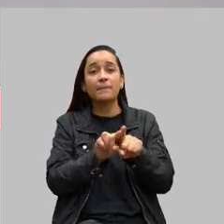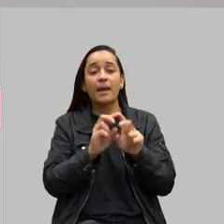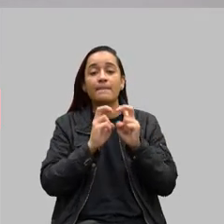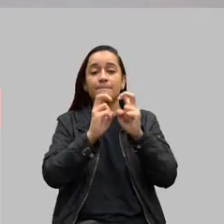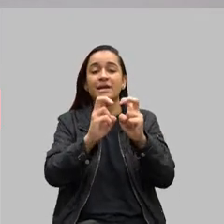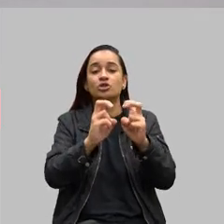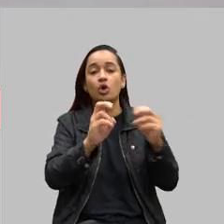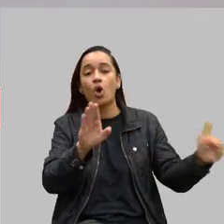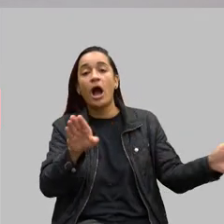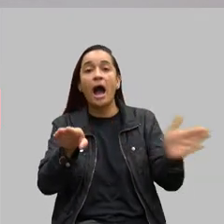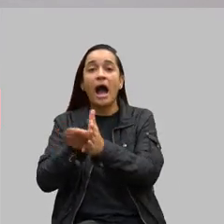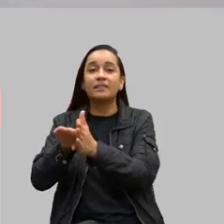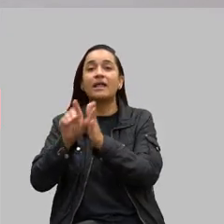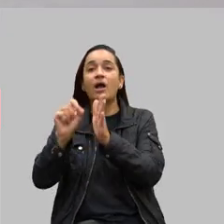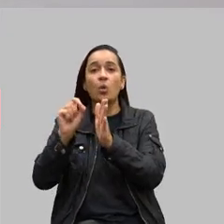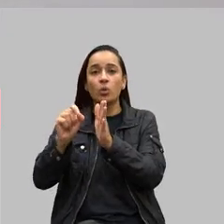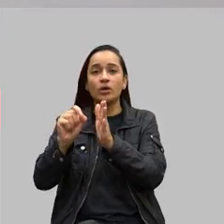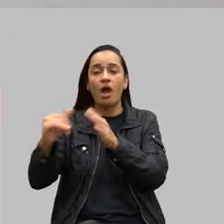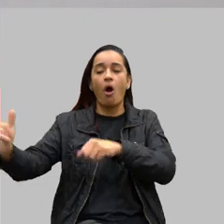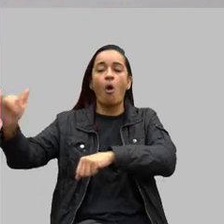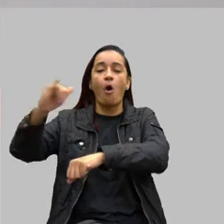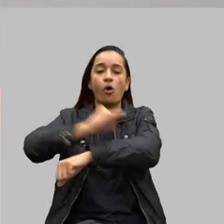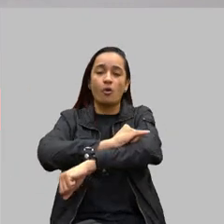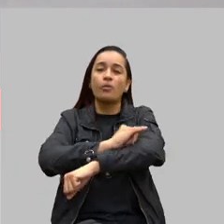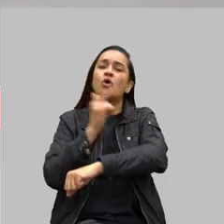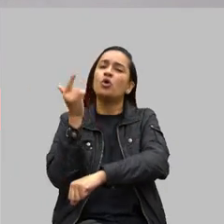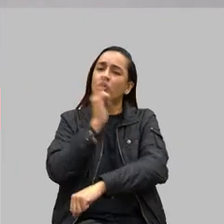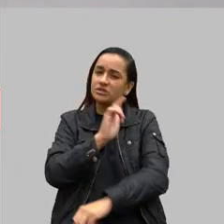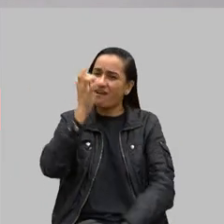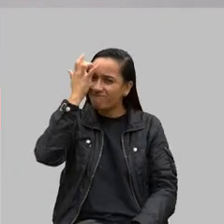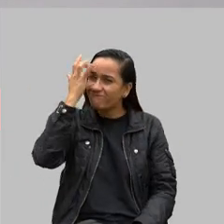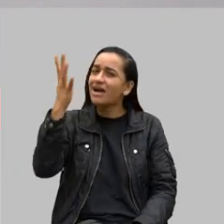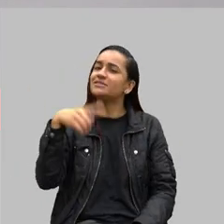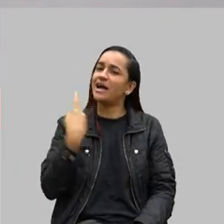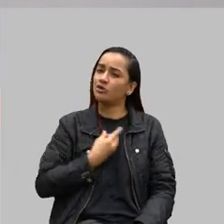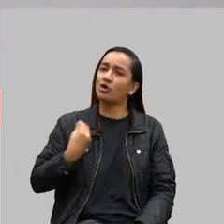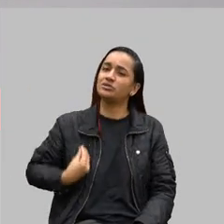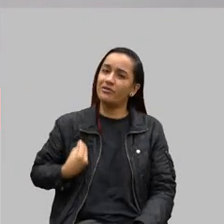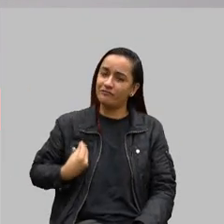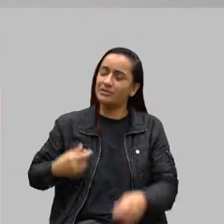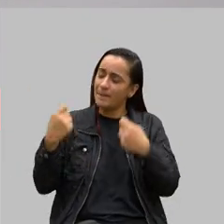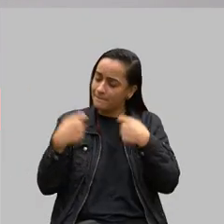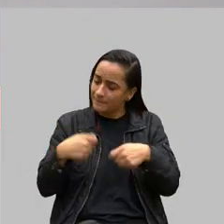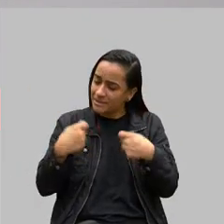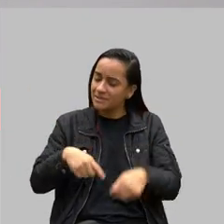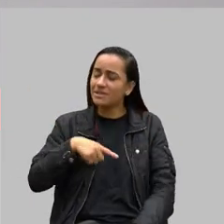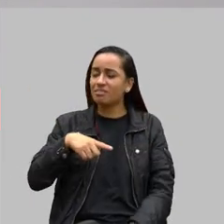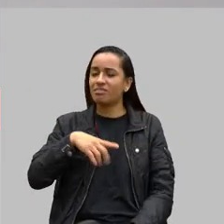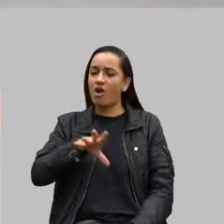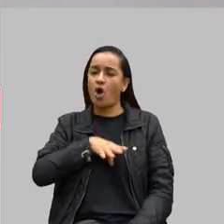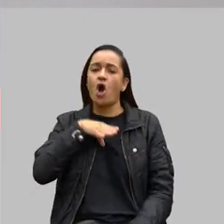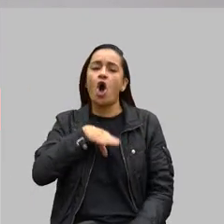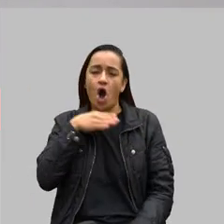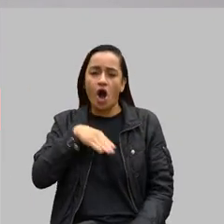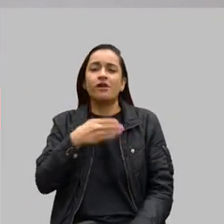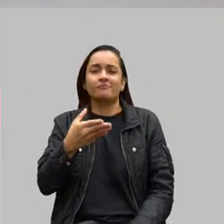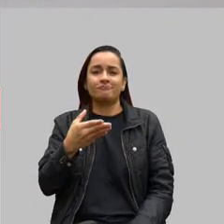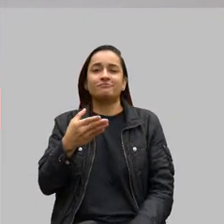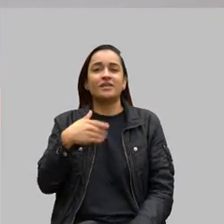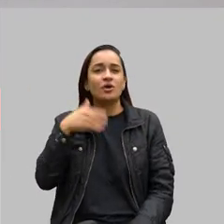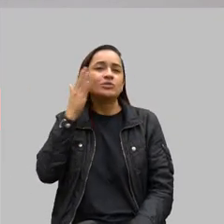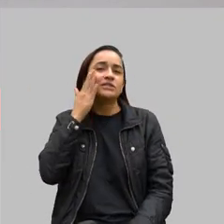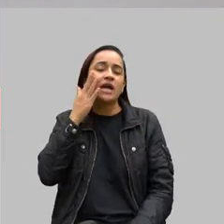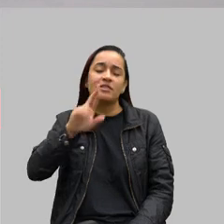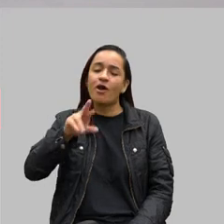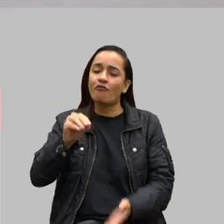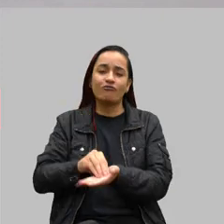aeroporto de Confins para facilitar a vida do nosso povo eu acho que aqui a gente precisa de ter Ousadia e isso não falta na gestão do governo